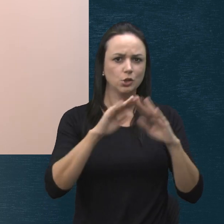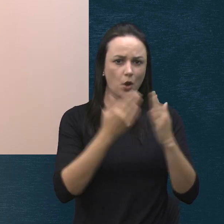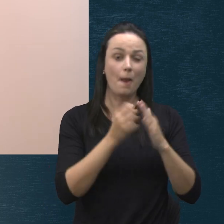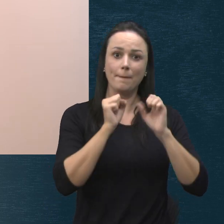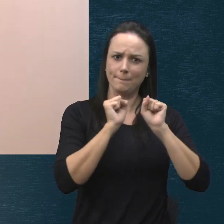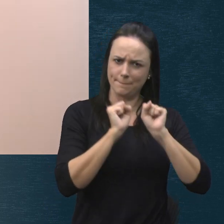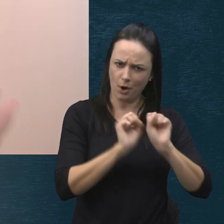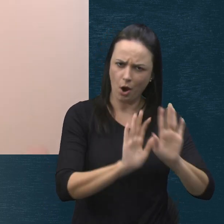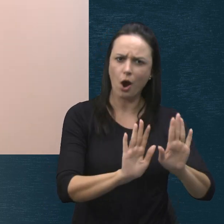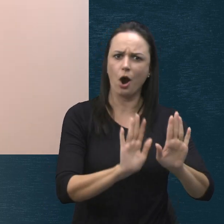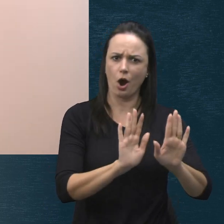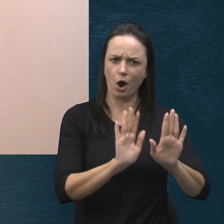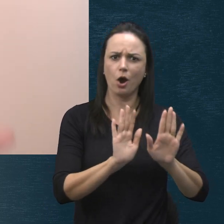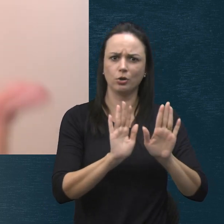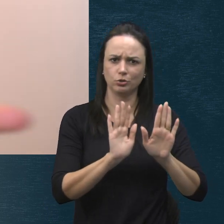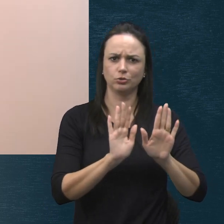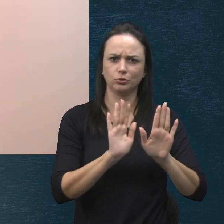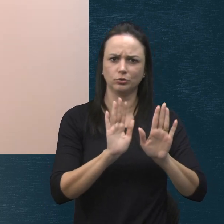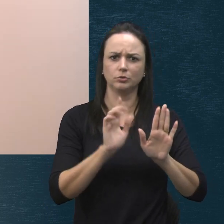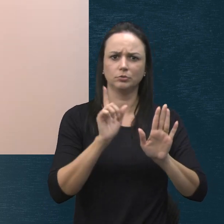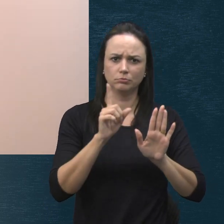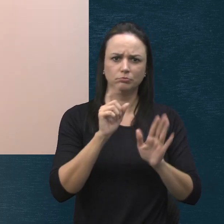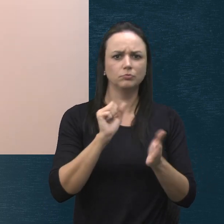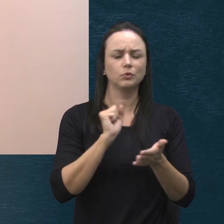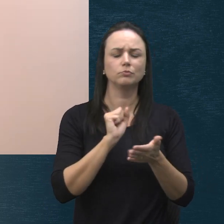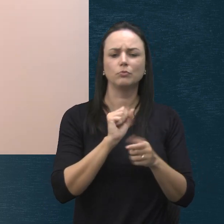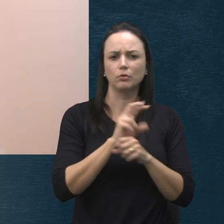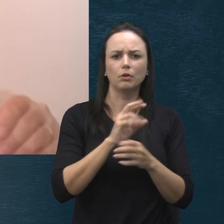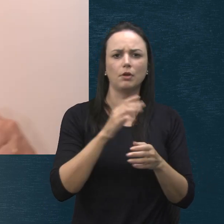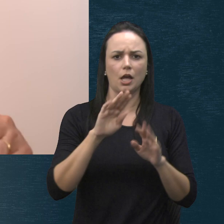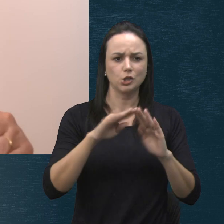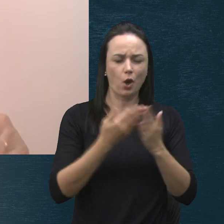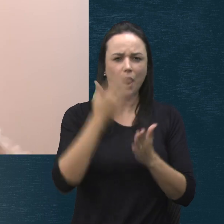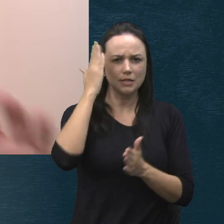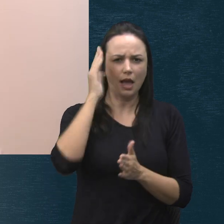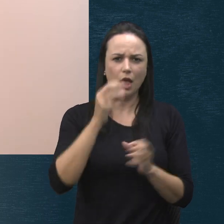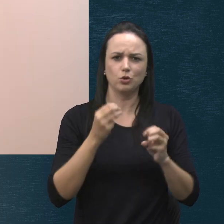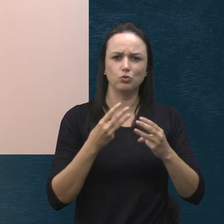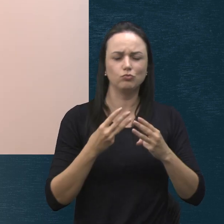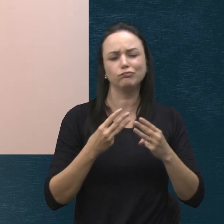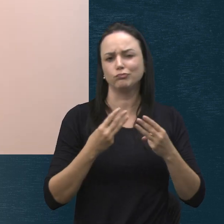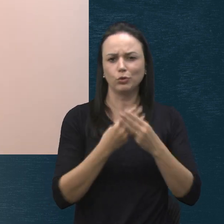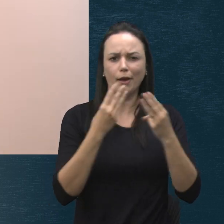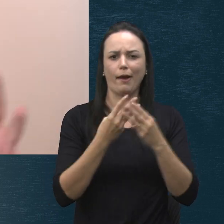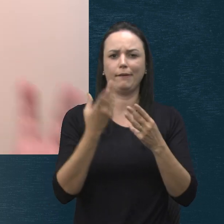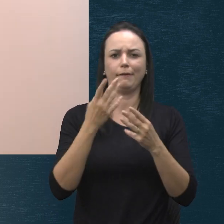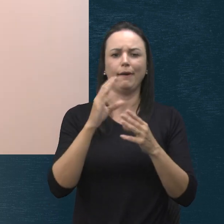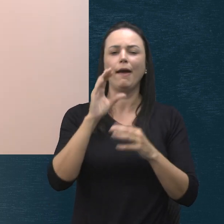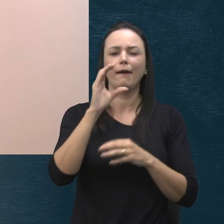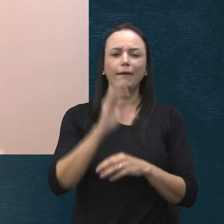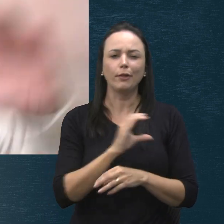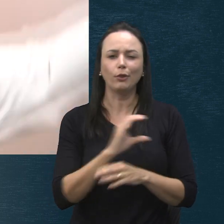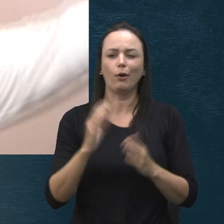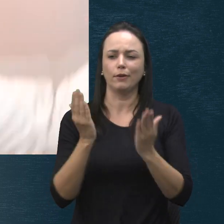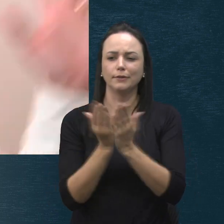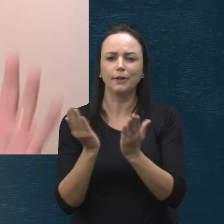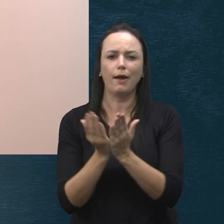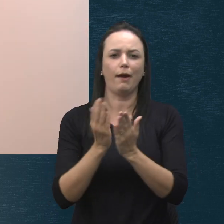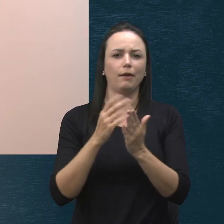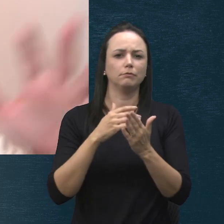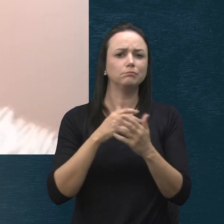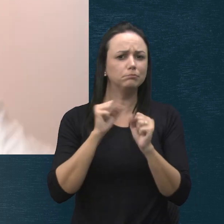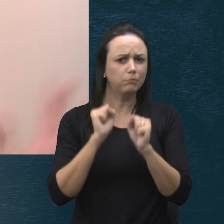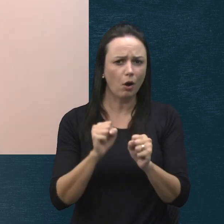isso? Pode, desde que ela deixe claro isso aí. Quem contrata a escola sabe que ela é judaica, beleza. Ah, ela é cristã, ela é católica, ela é evangélica. Tá cheio de